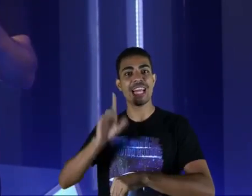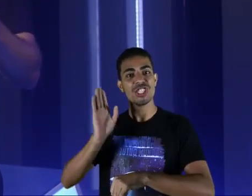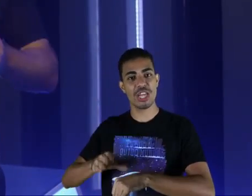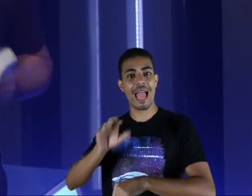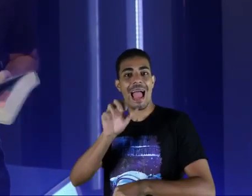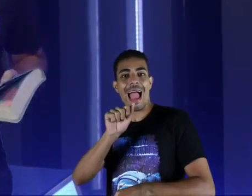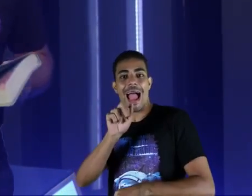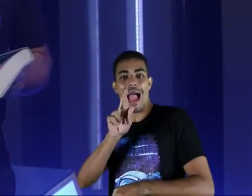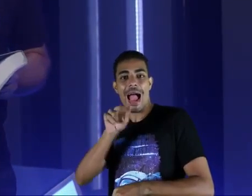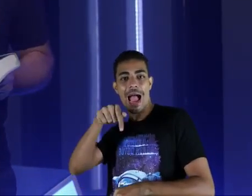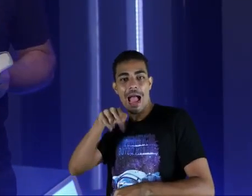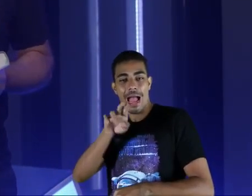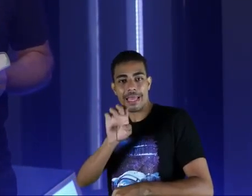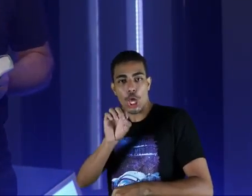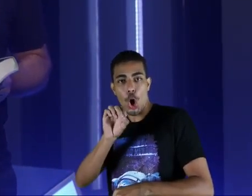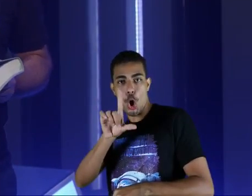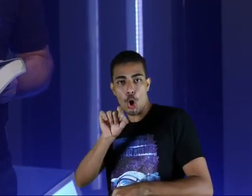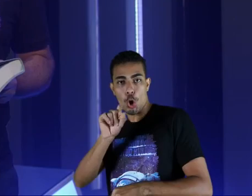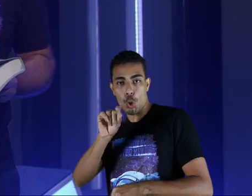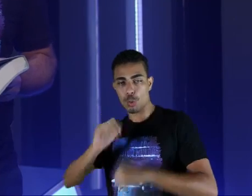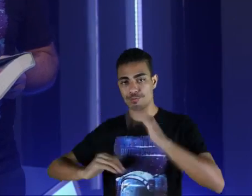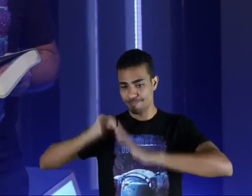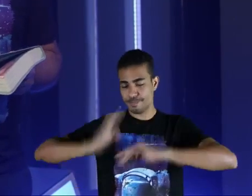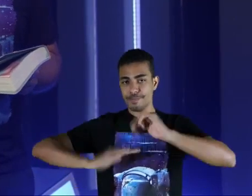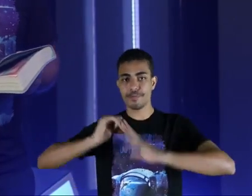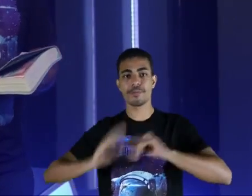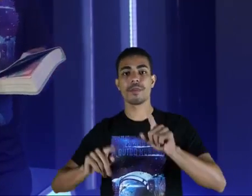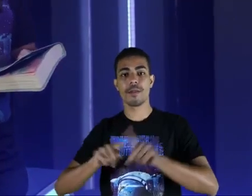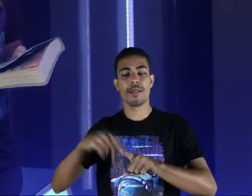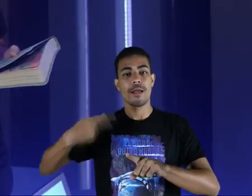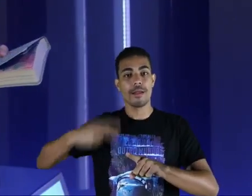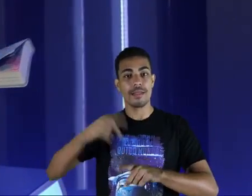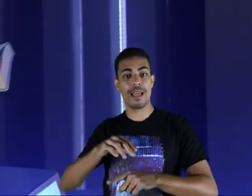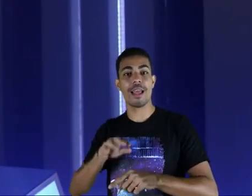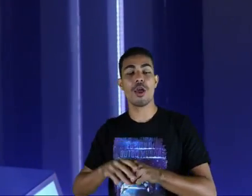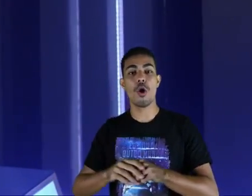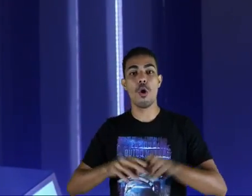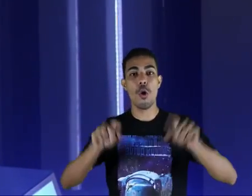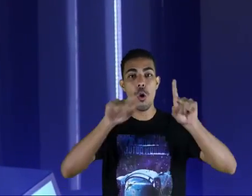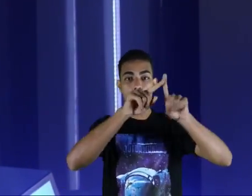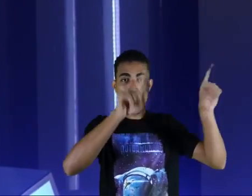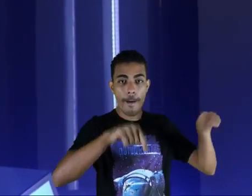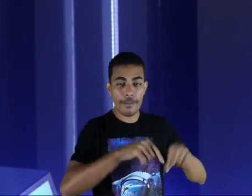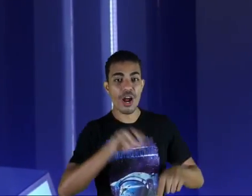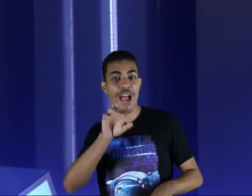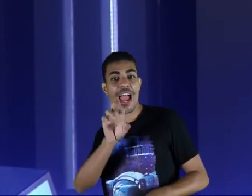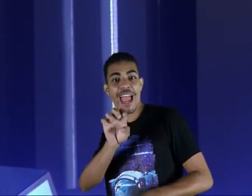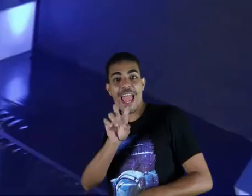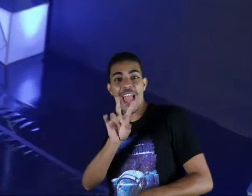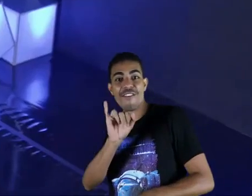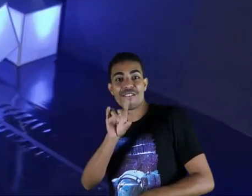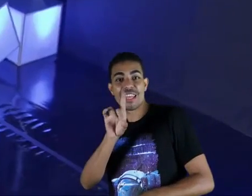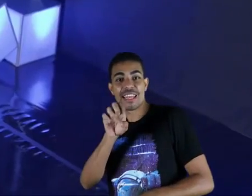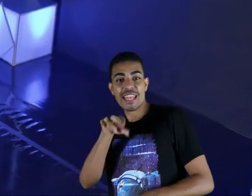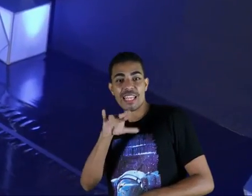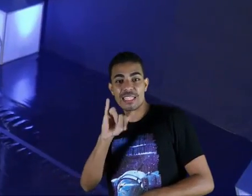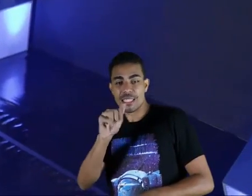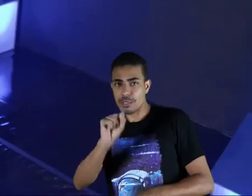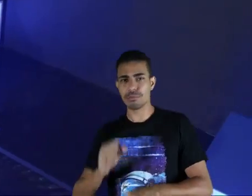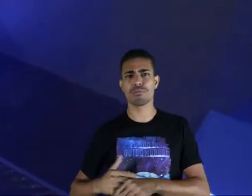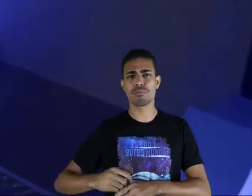muito bem, apresentador também da Novo Tempo, de nosso programa Evidências. Dr. Rodrigo Silva, bem-vindo, meu